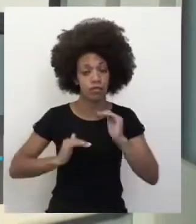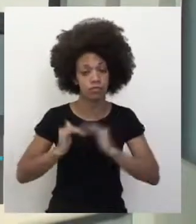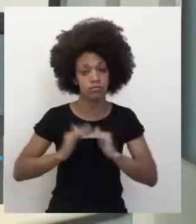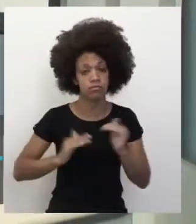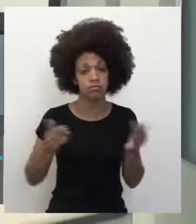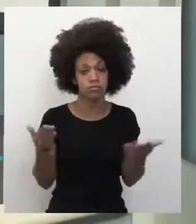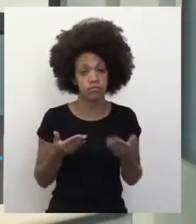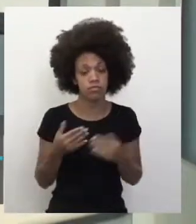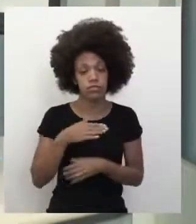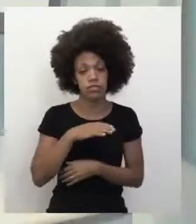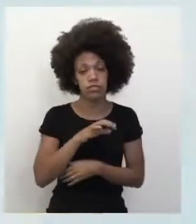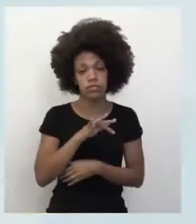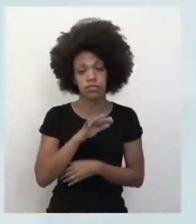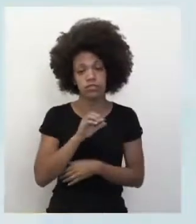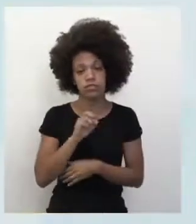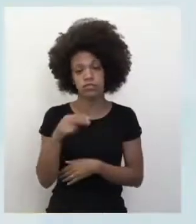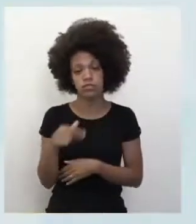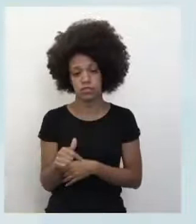hoje,